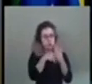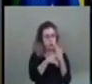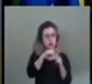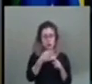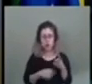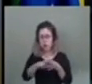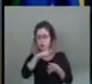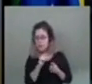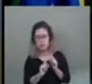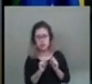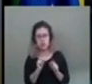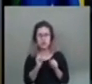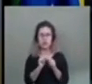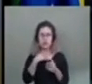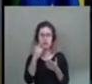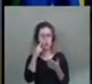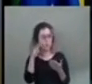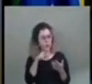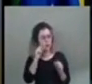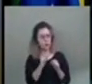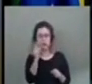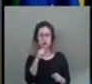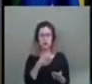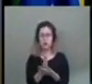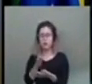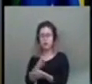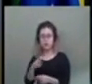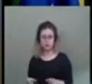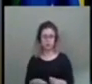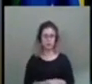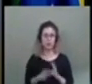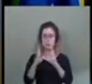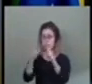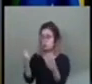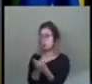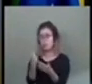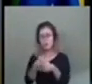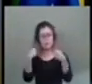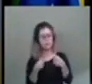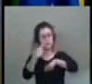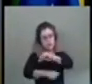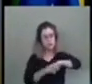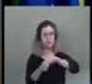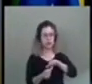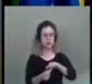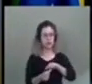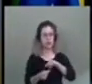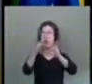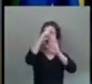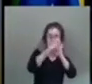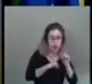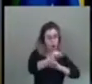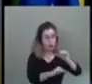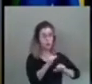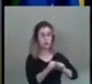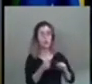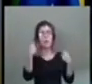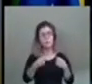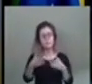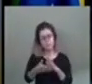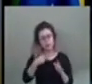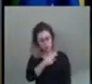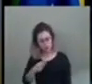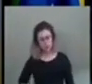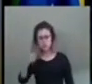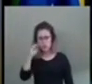no mérito do pedido e proferido parecer sem atribuição para isso isso tudo está errado e precisa ser mudado o roteiro é outro que peço a